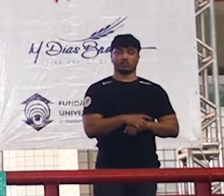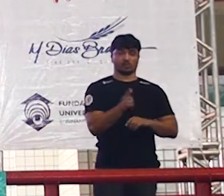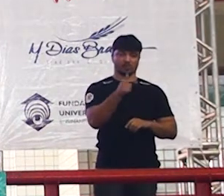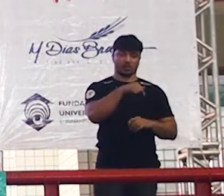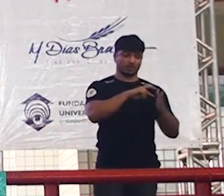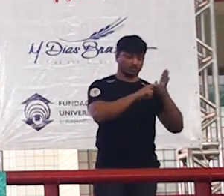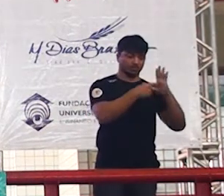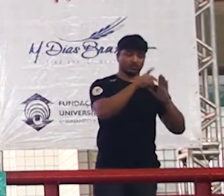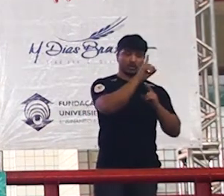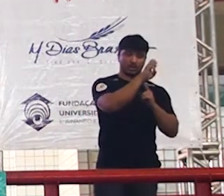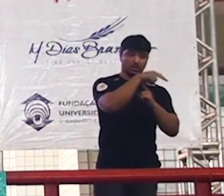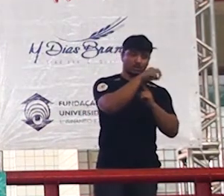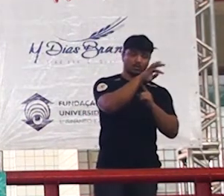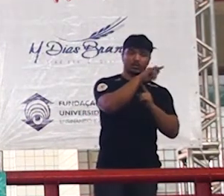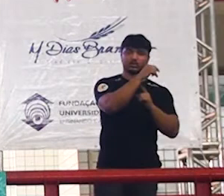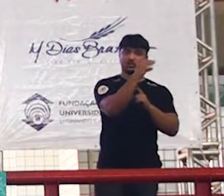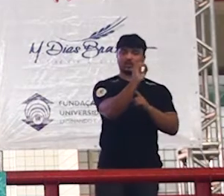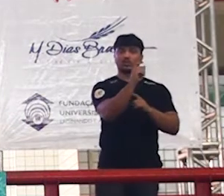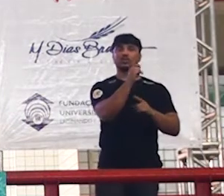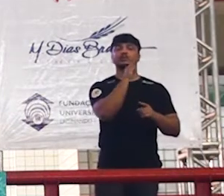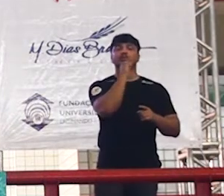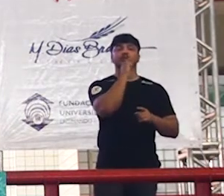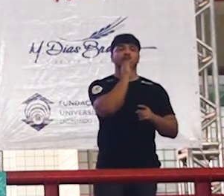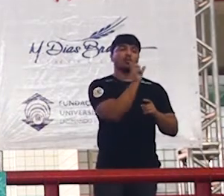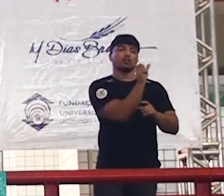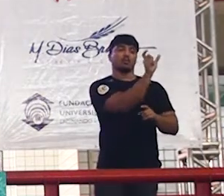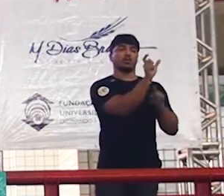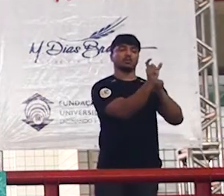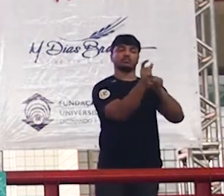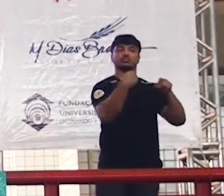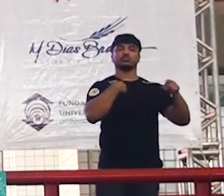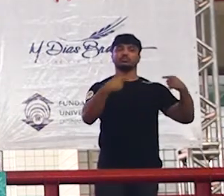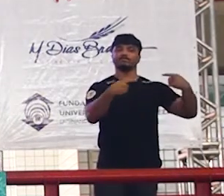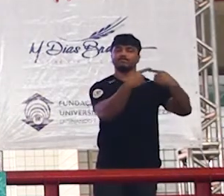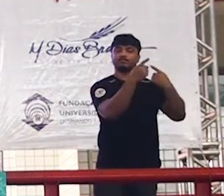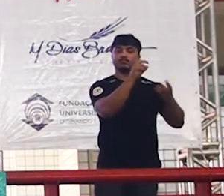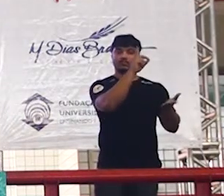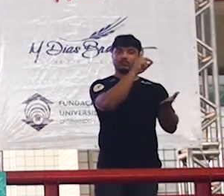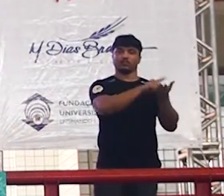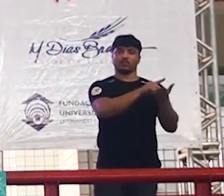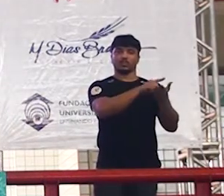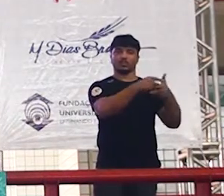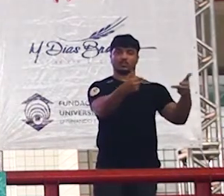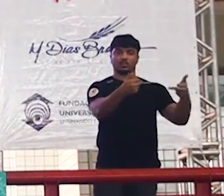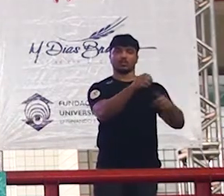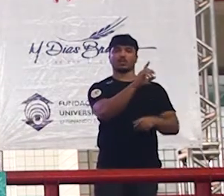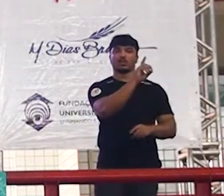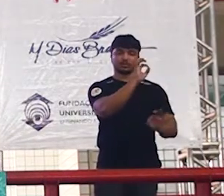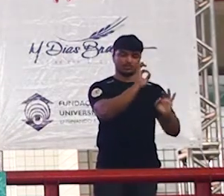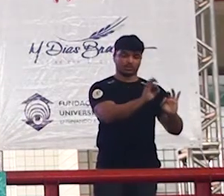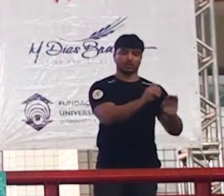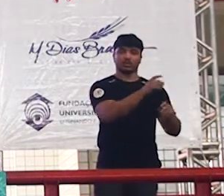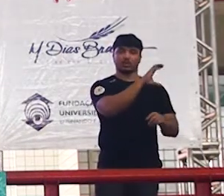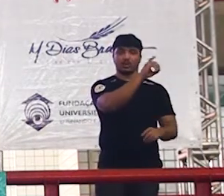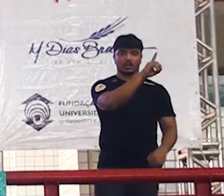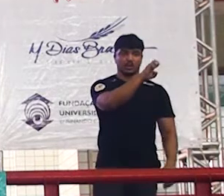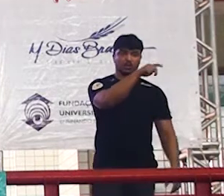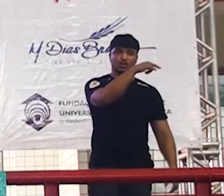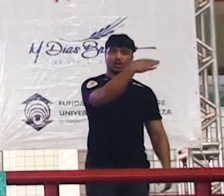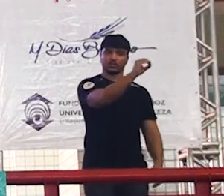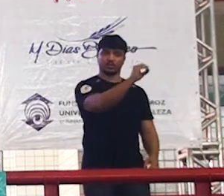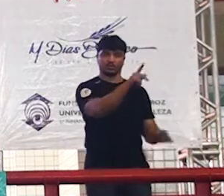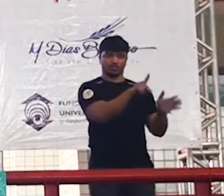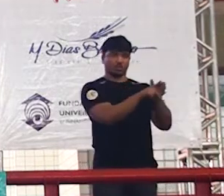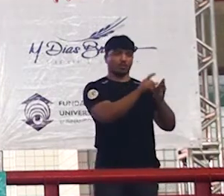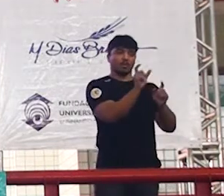Eu tenho denotação quando a palavra é empregada no seu sentido real. Eu tenho